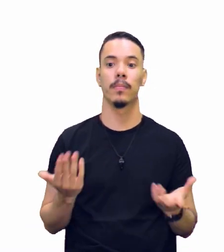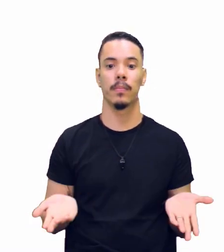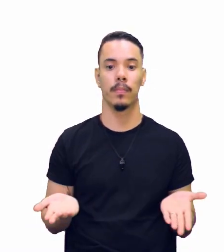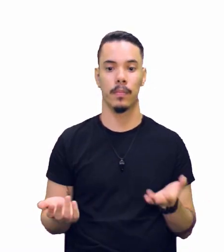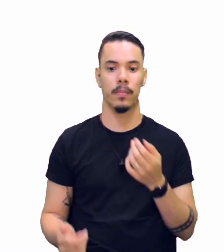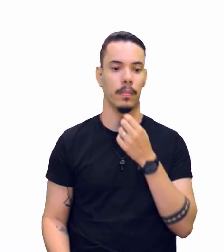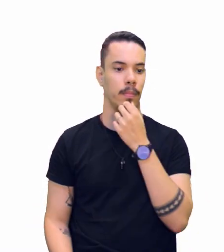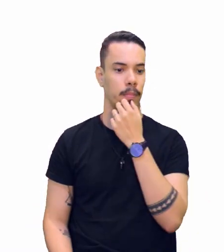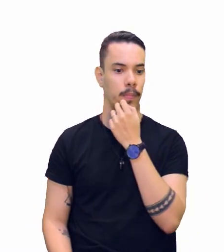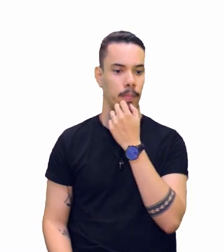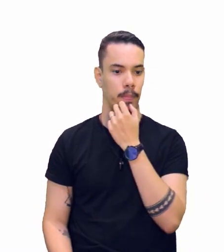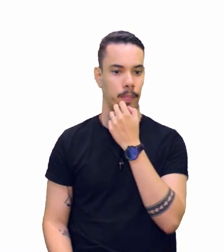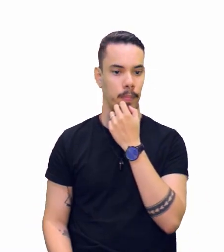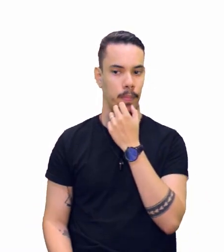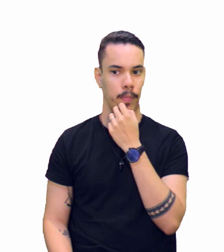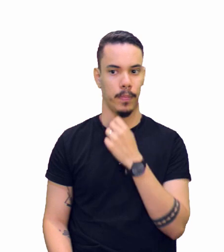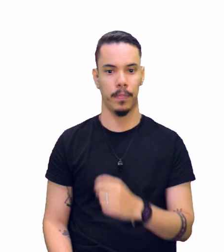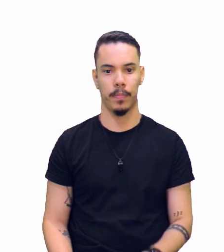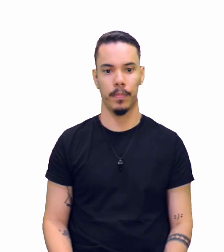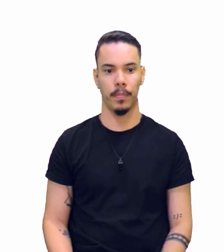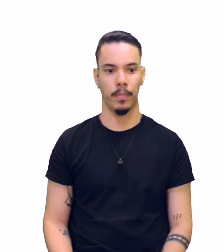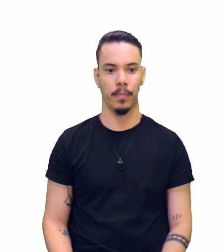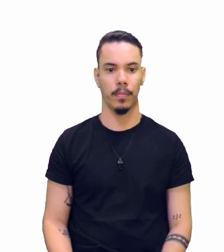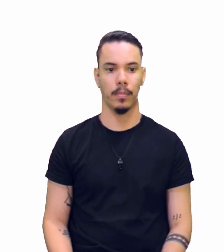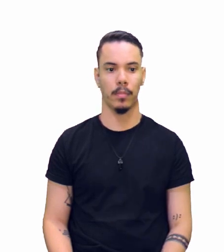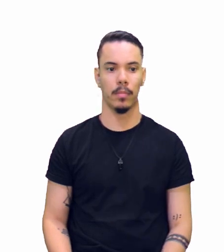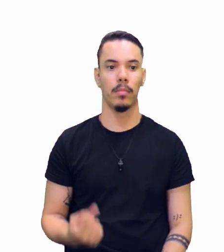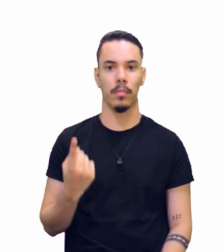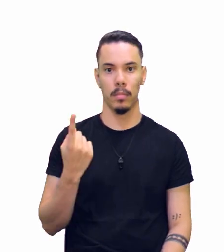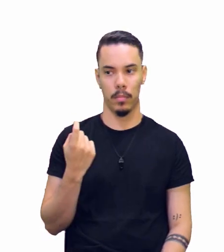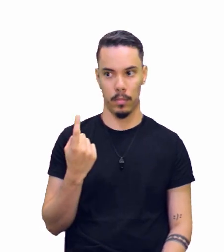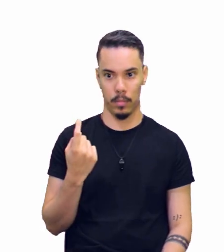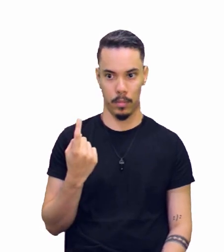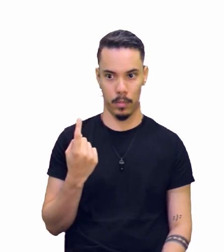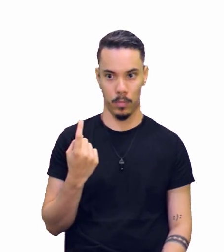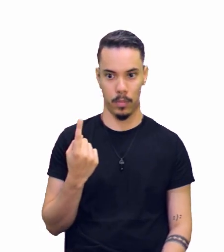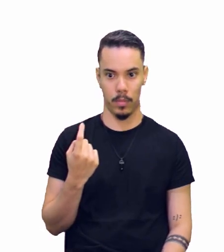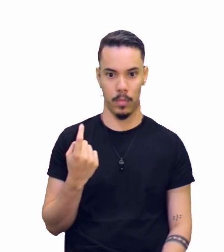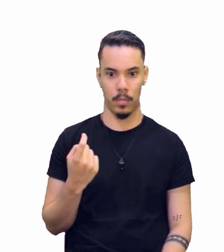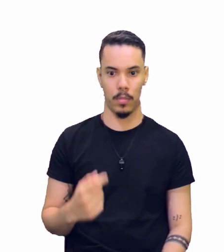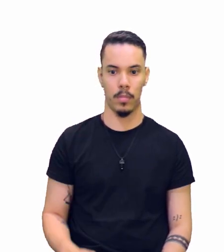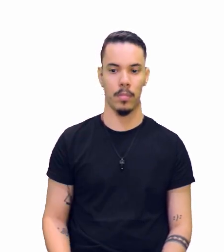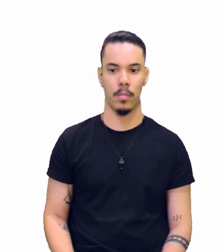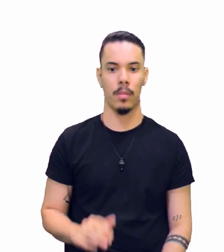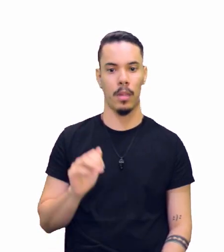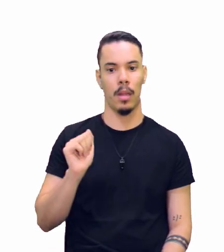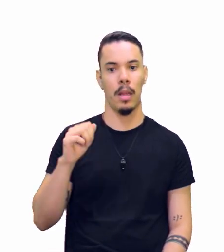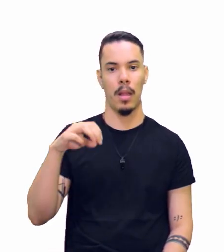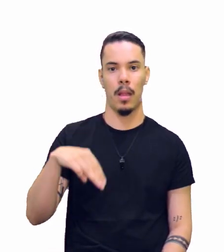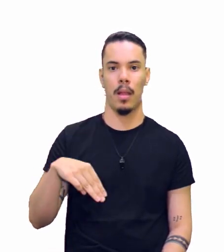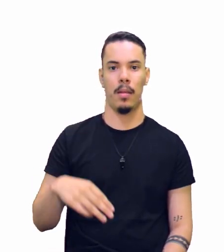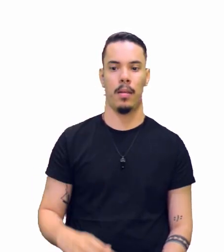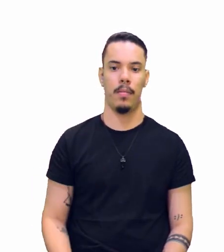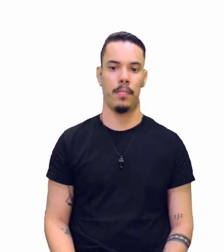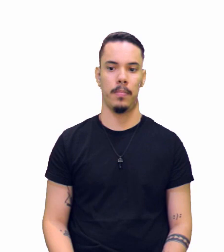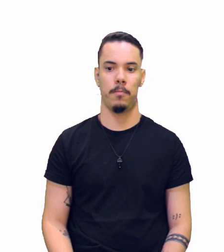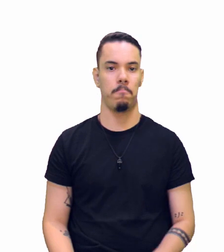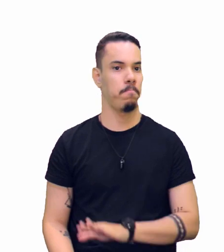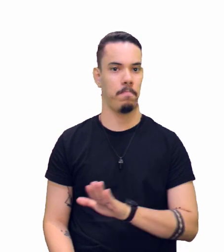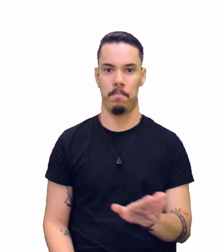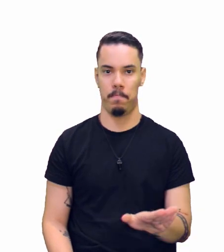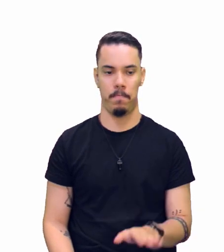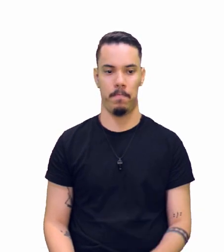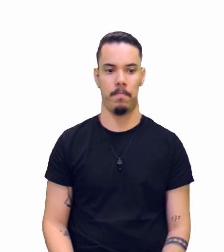presente do verbo to be? Somente um, que é aquele que tem I am. I am. É